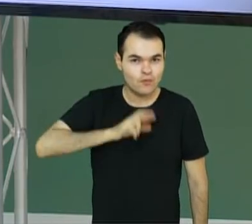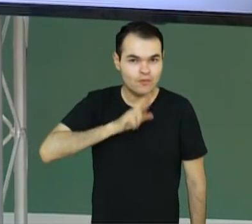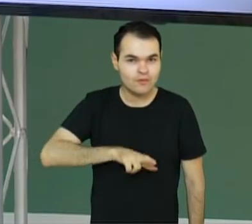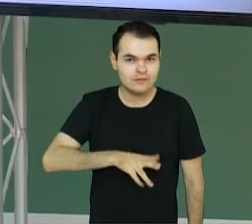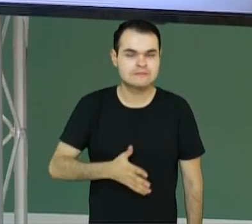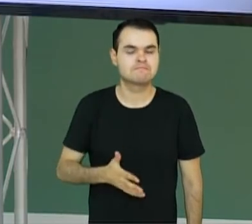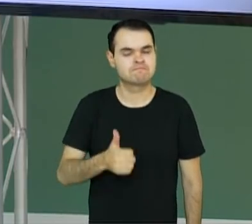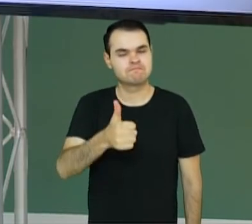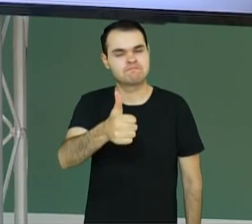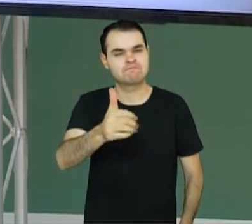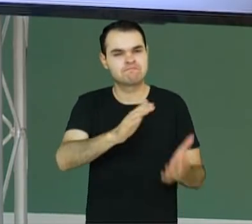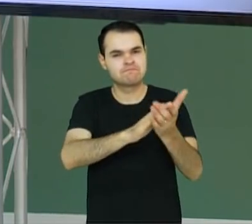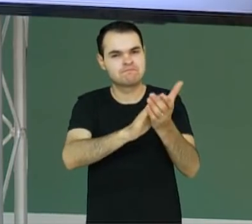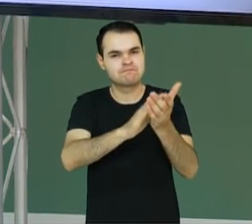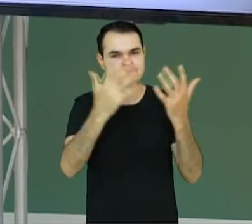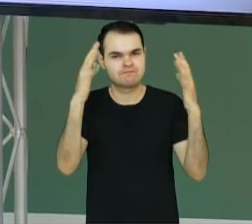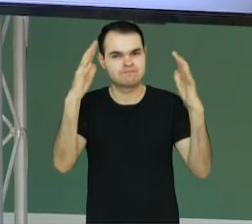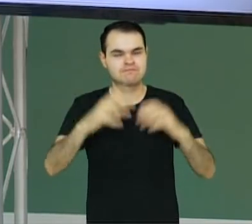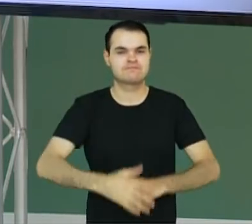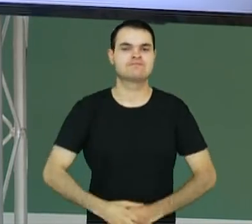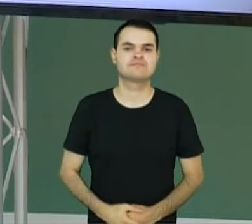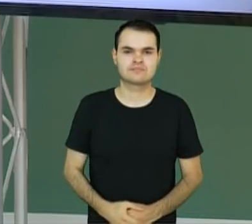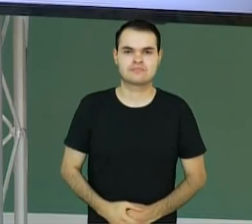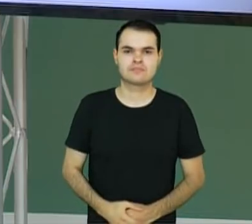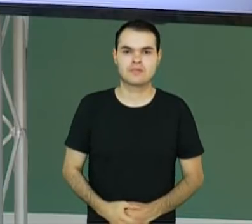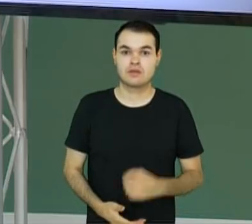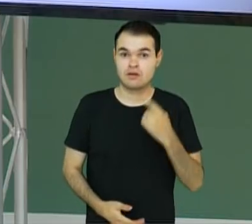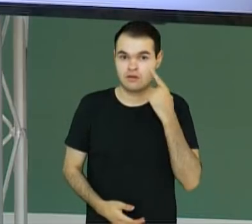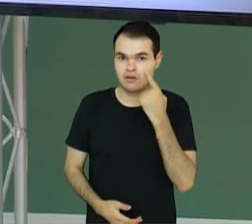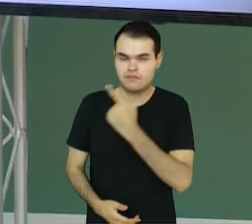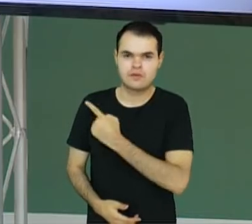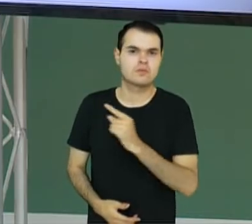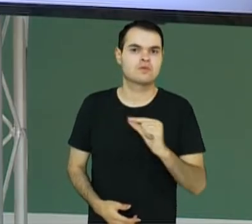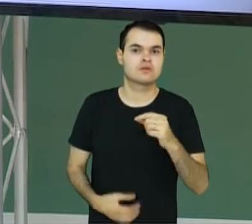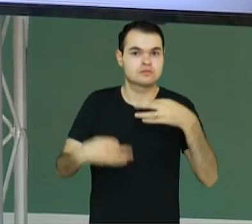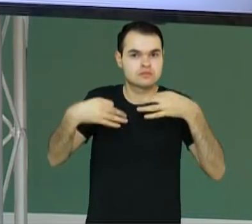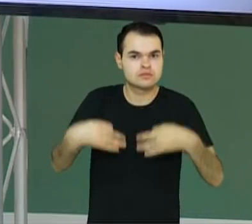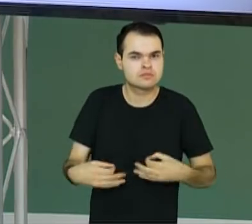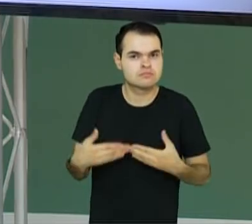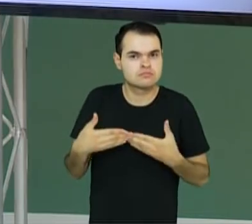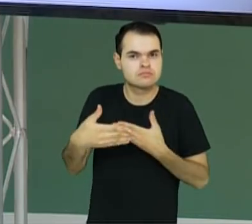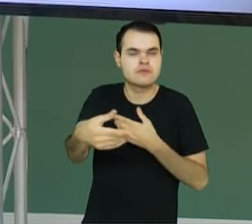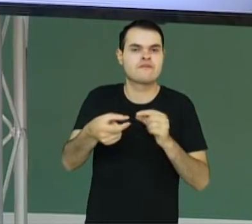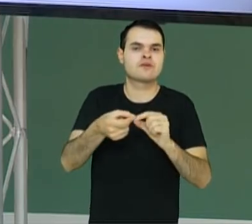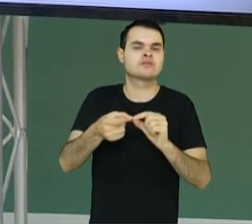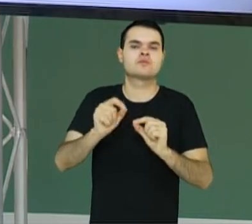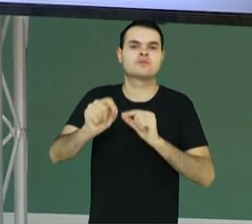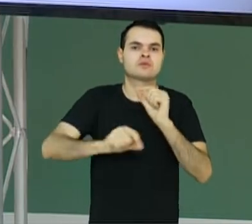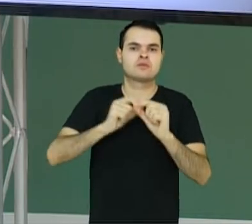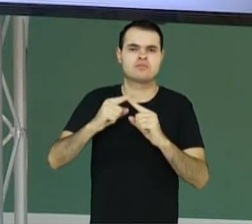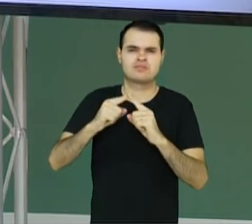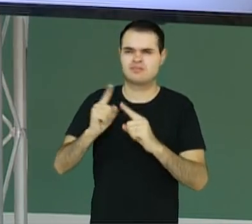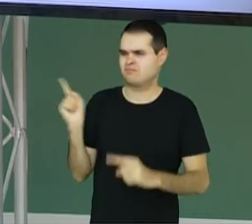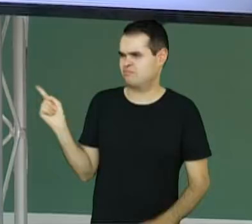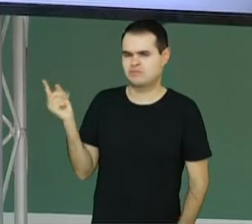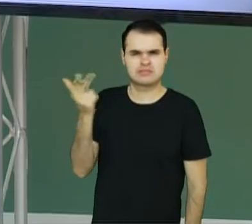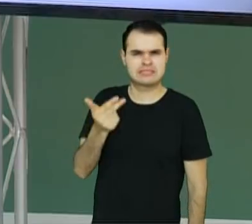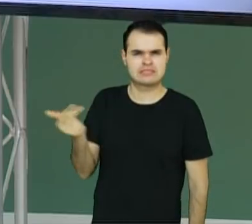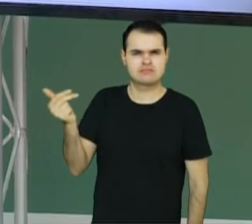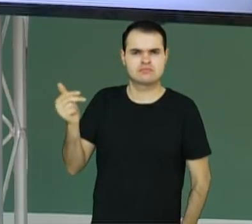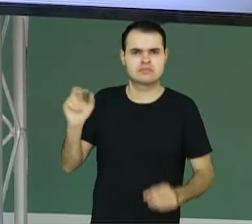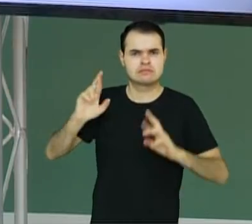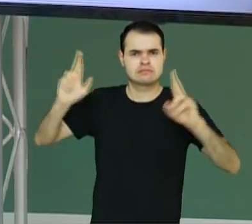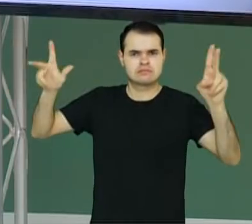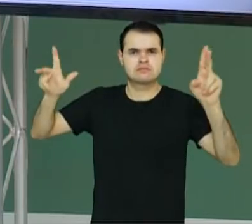resolver? Isso é bom. Vamos ver direitinho o que nós vamos ter que fazer, já que essa figura é uma figura meio diferente, né? Uma figura